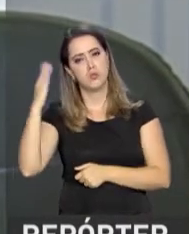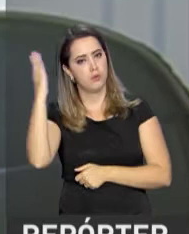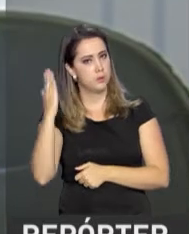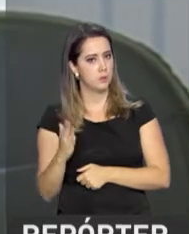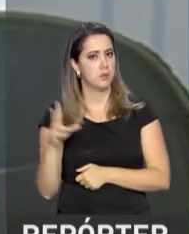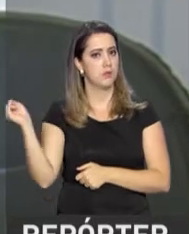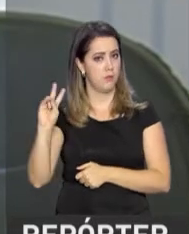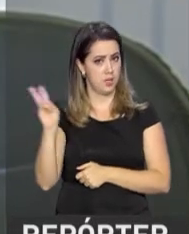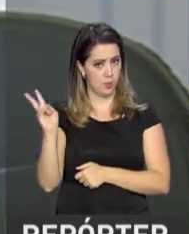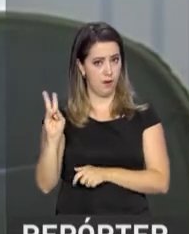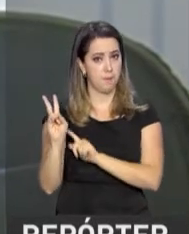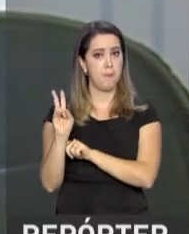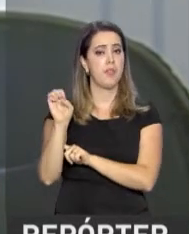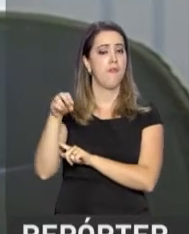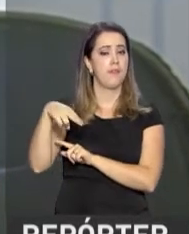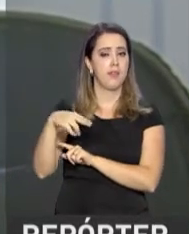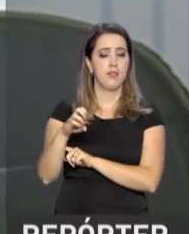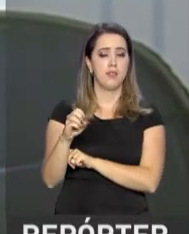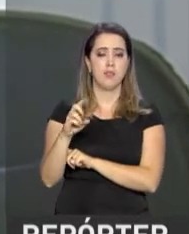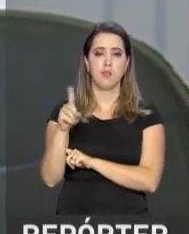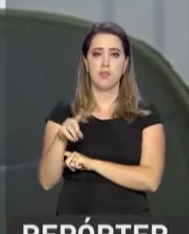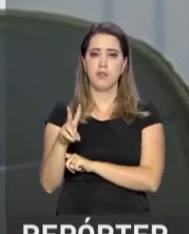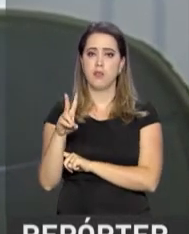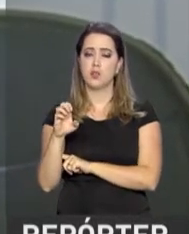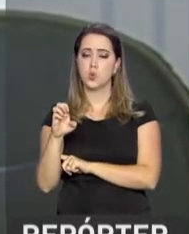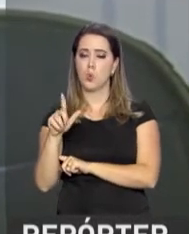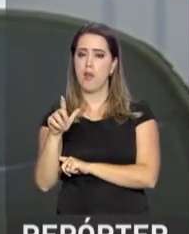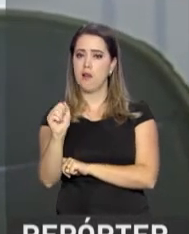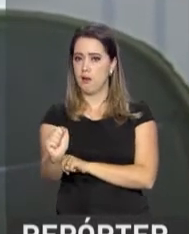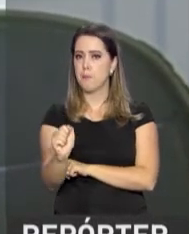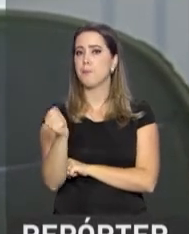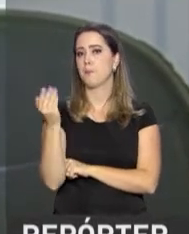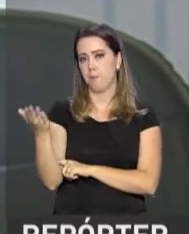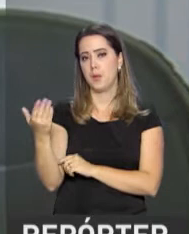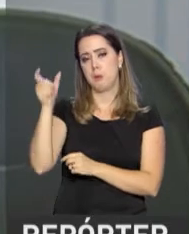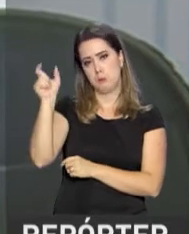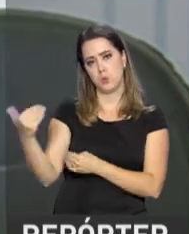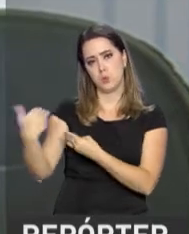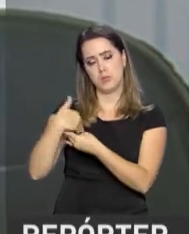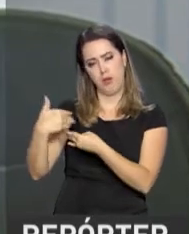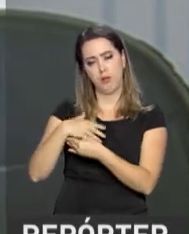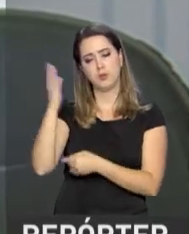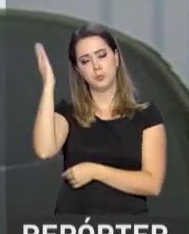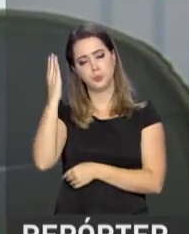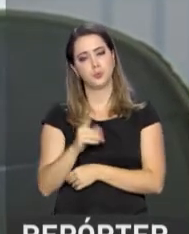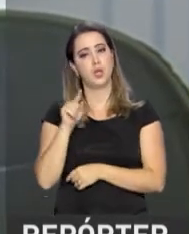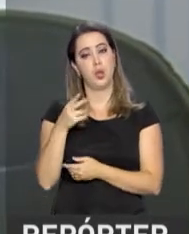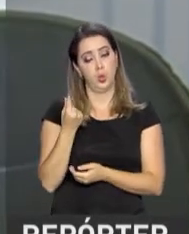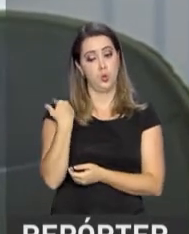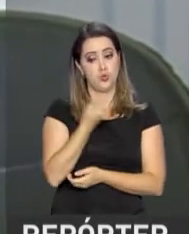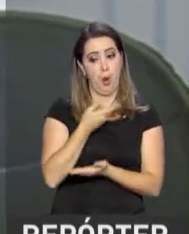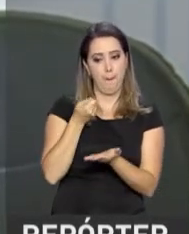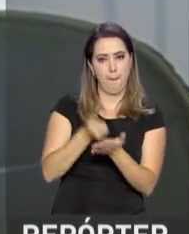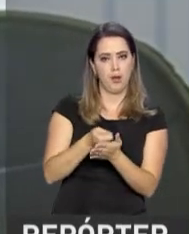a saúde acompanhando a situação do microfone os venezuelanos já repassou os recursos para as